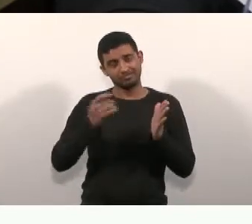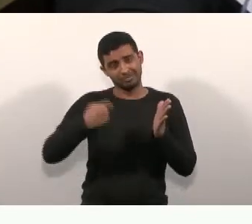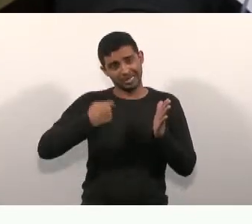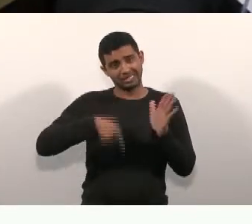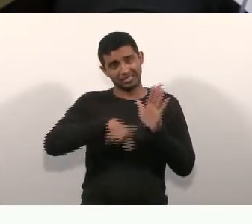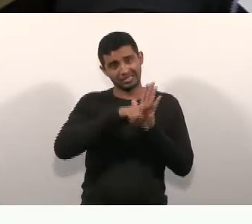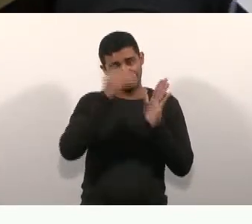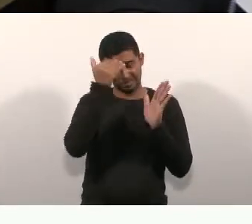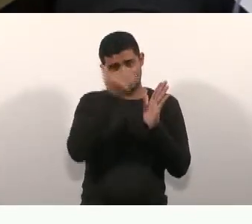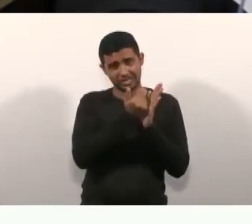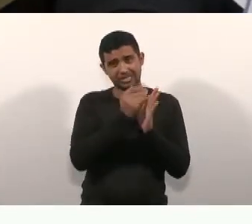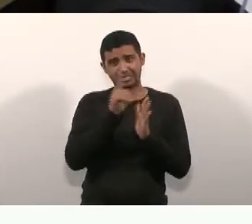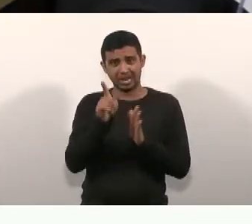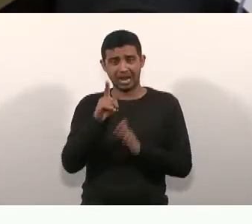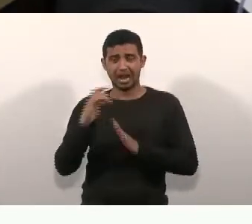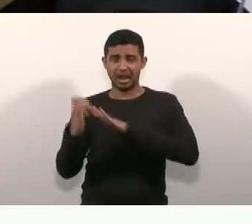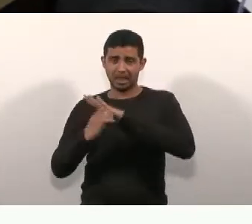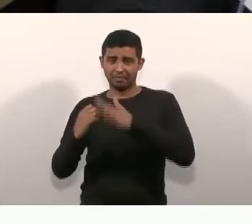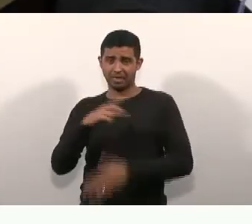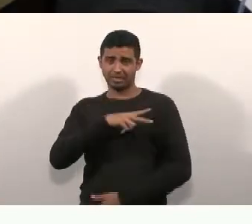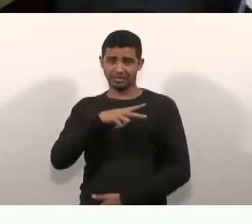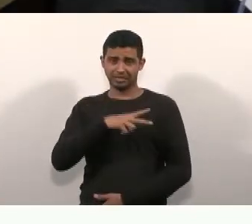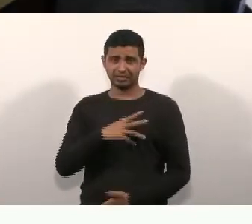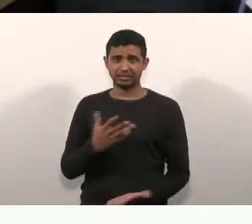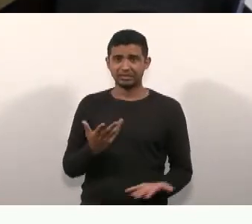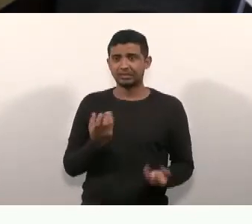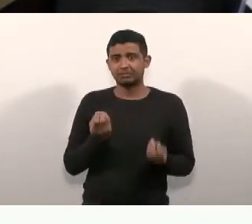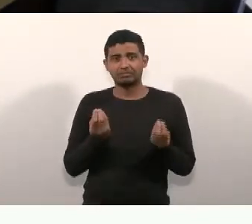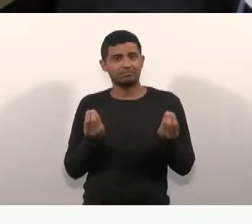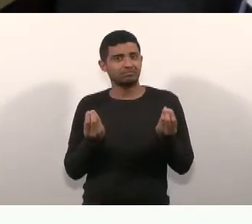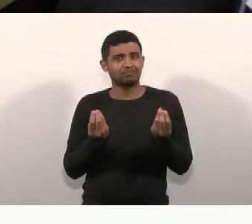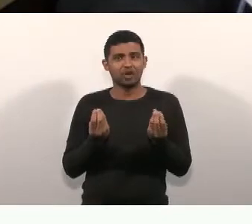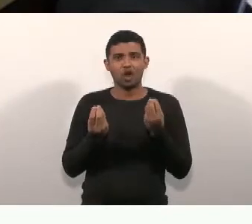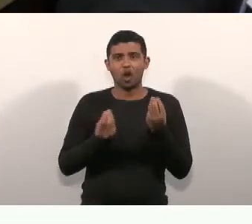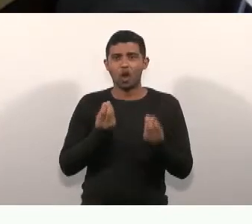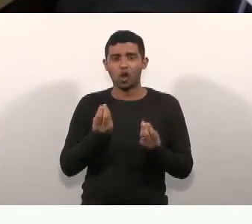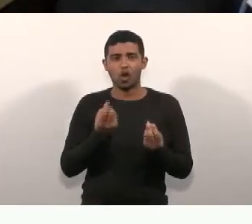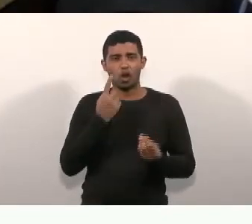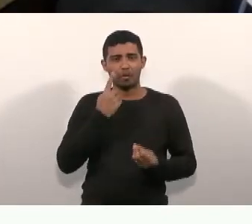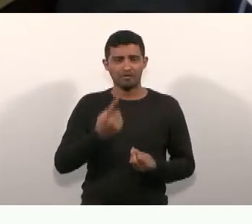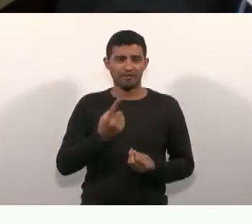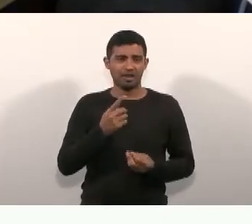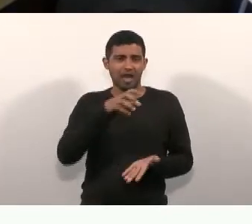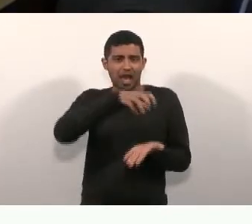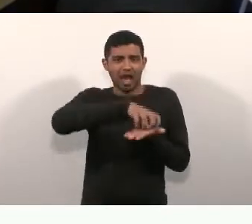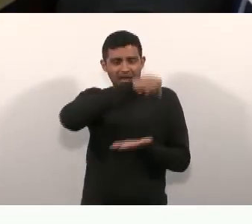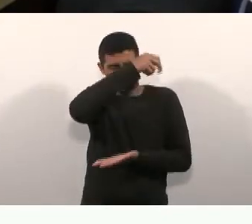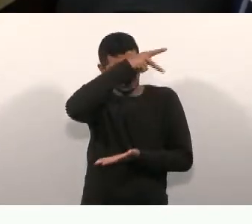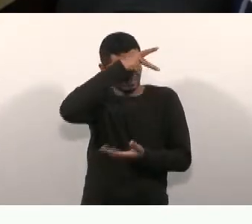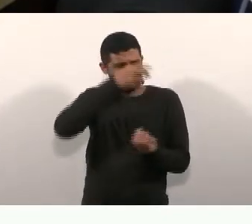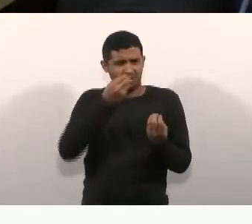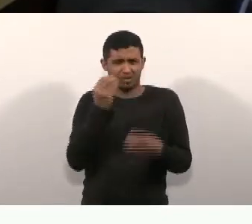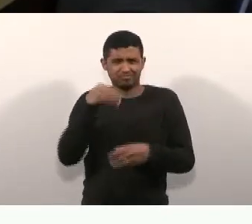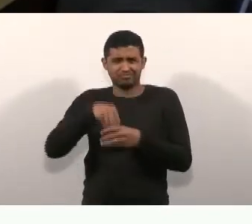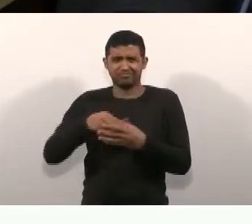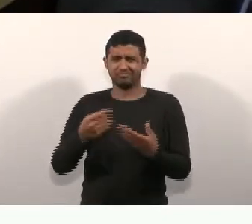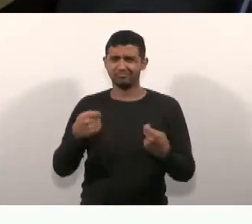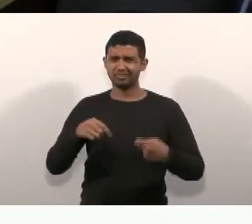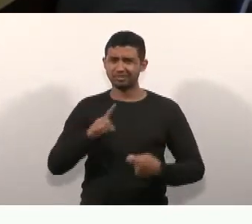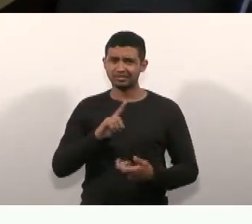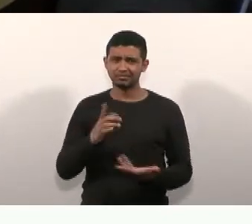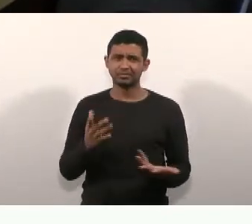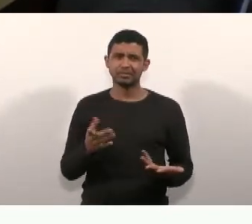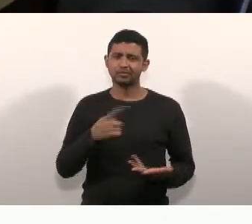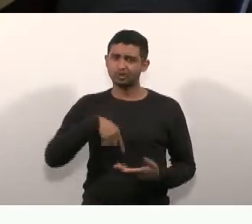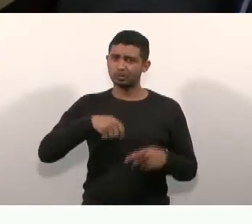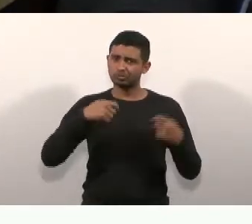da iniciativa privada, vejo condição nenhuma da área pública implementar isso, mesmo onde é muito necessário. Então, acho que a gente tem que